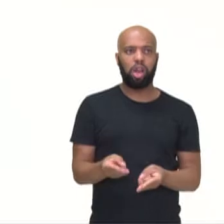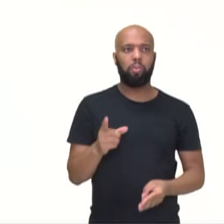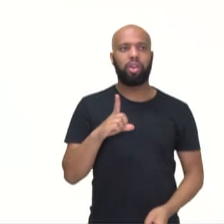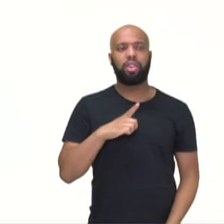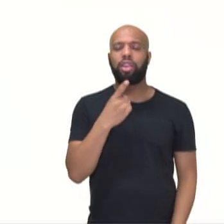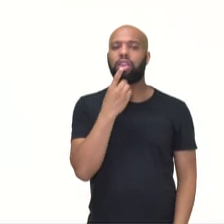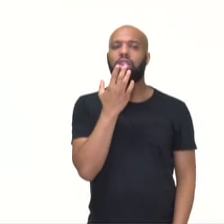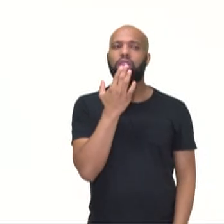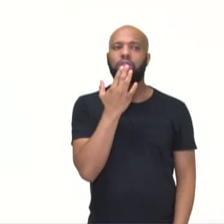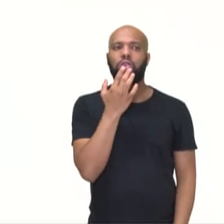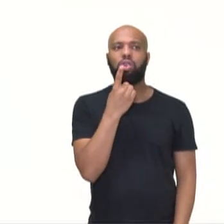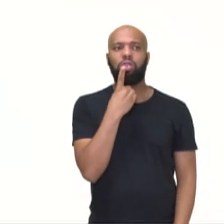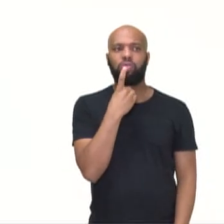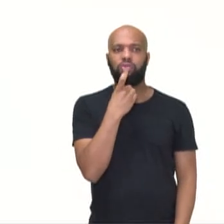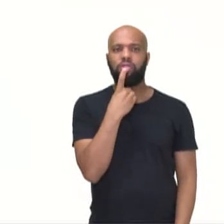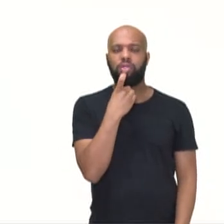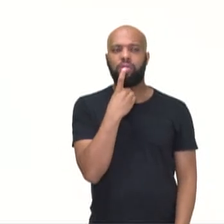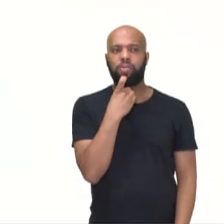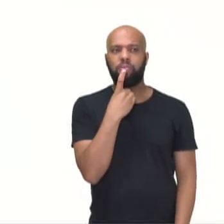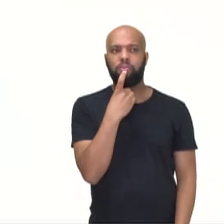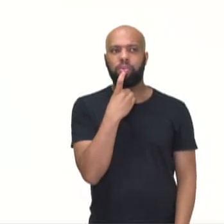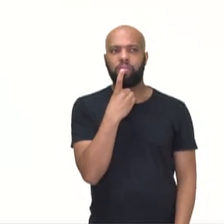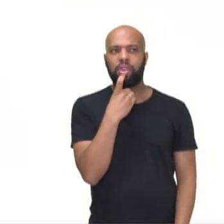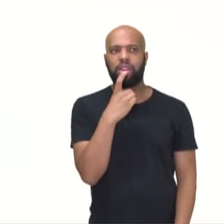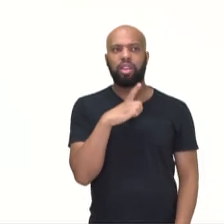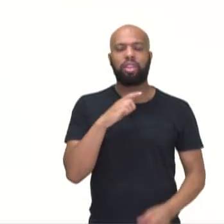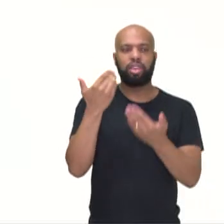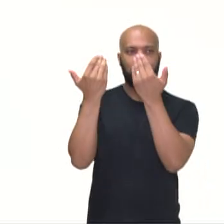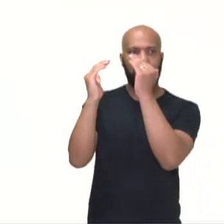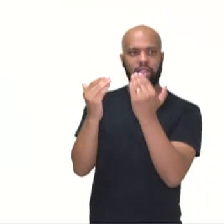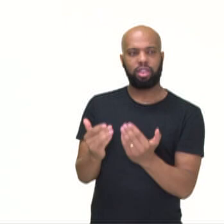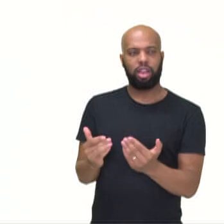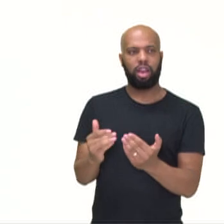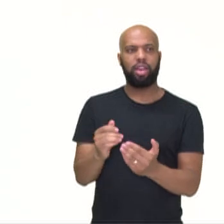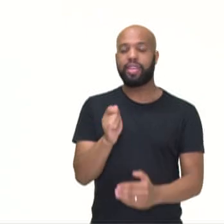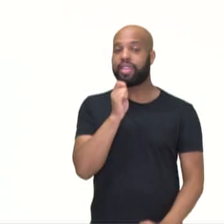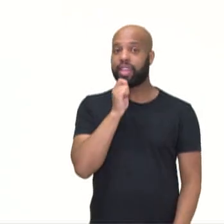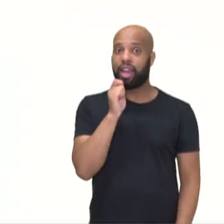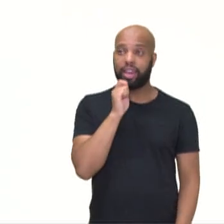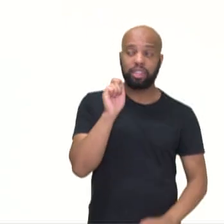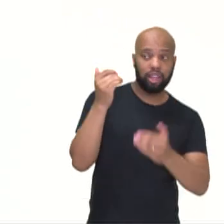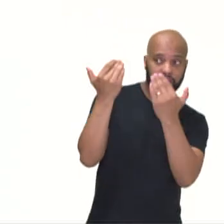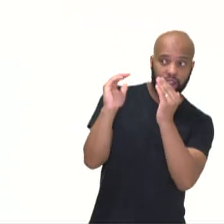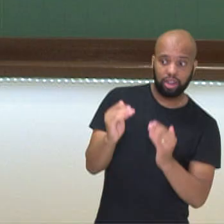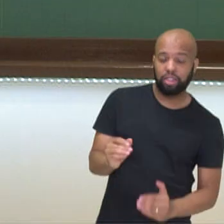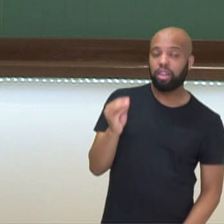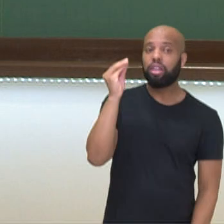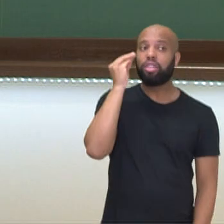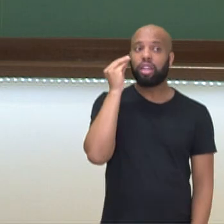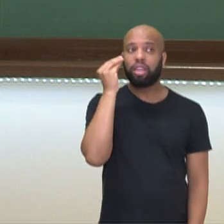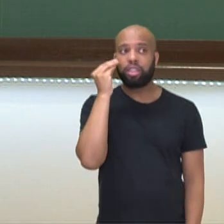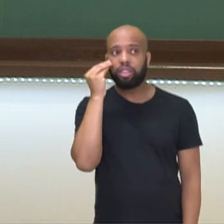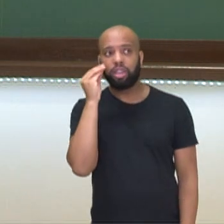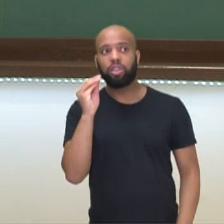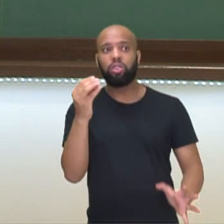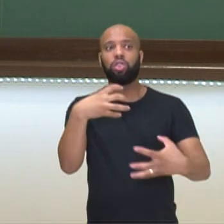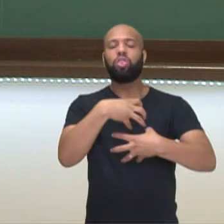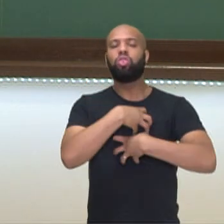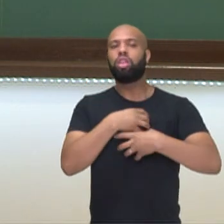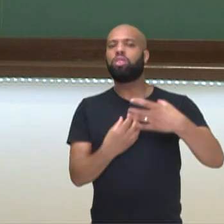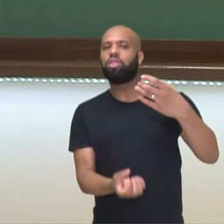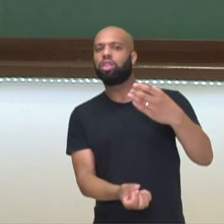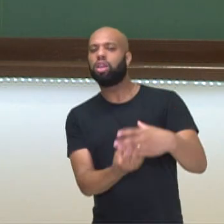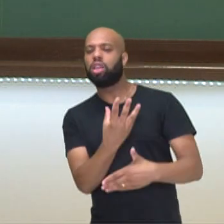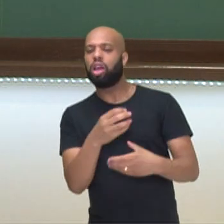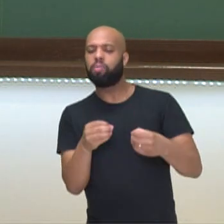vermelho que está em análise. Então, ainda existe análise para a tentativa de